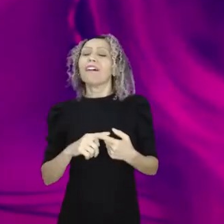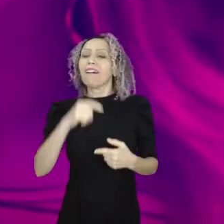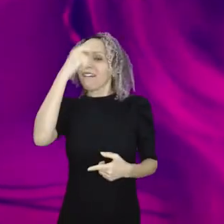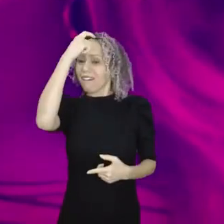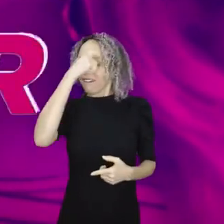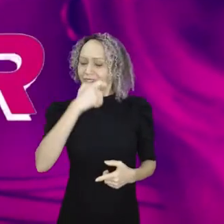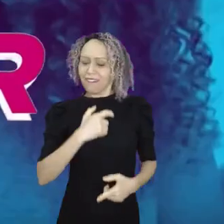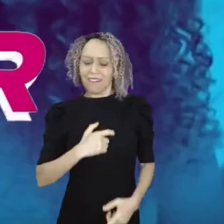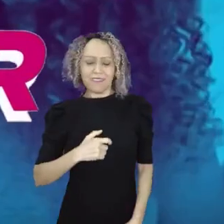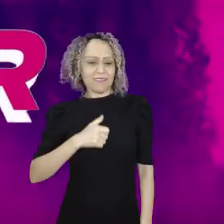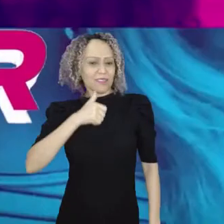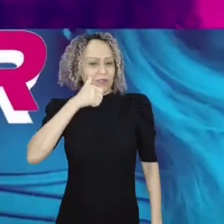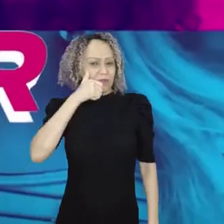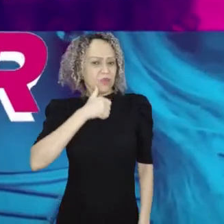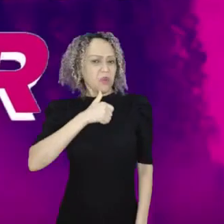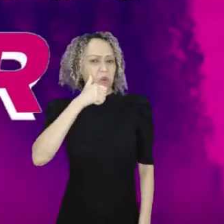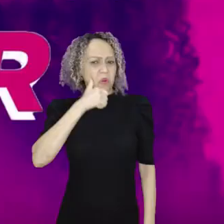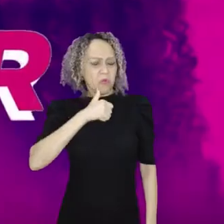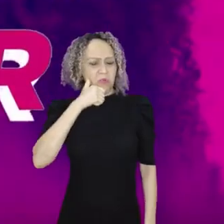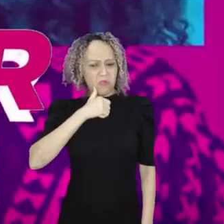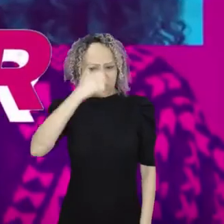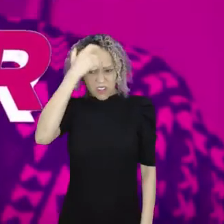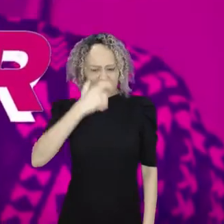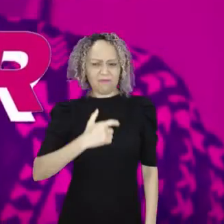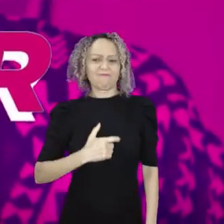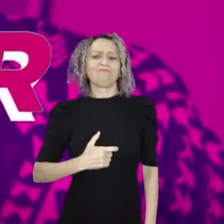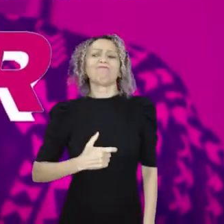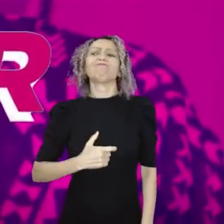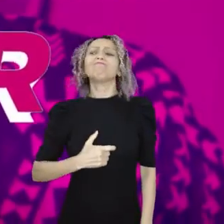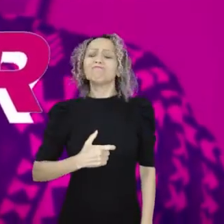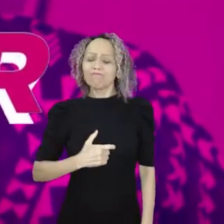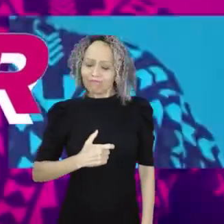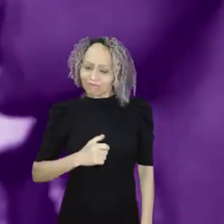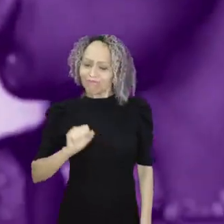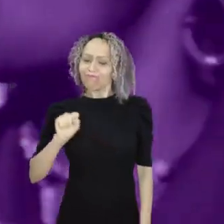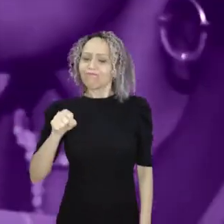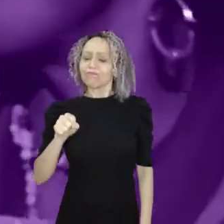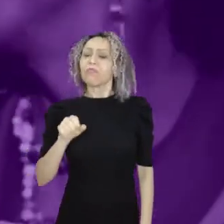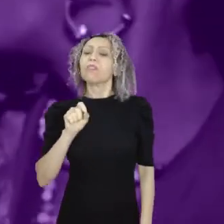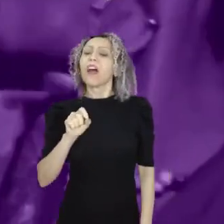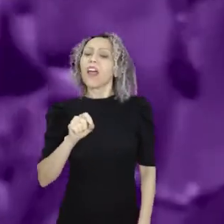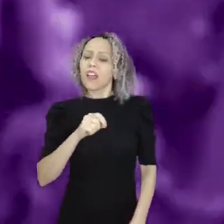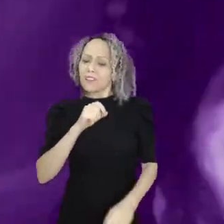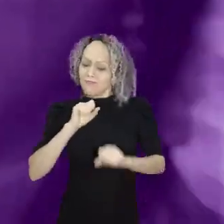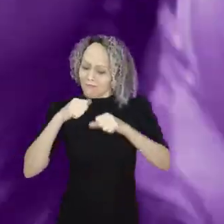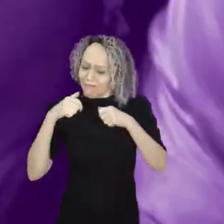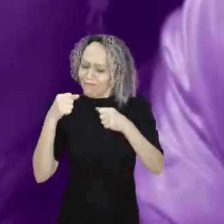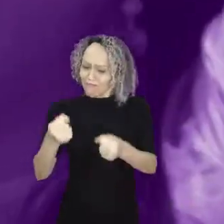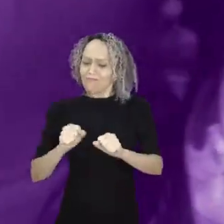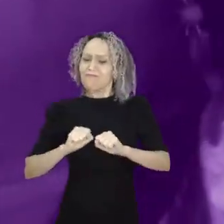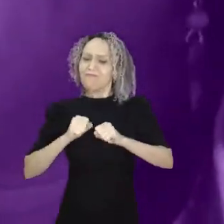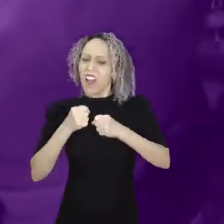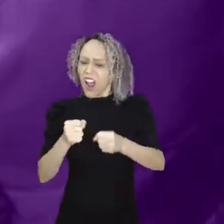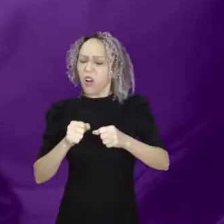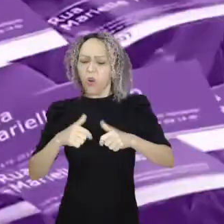Porque eu sou mulher pra fazer